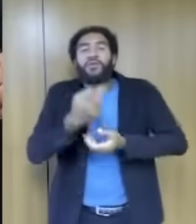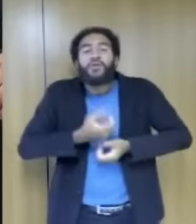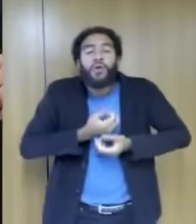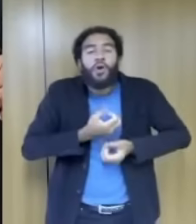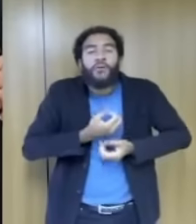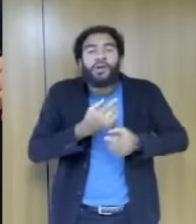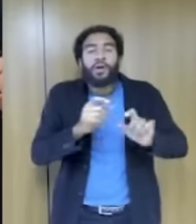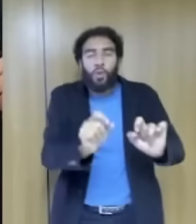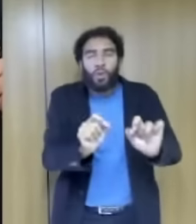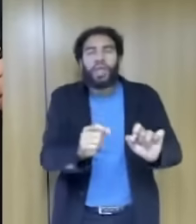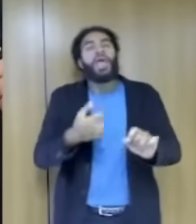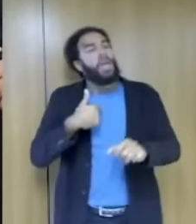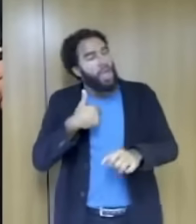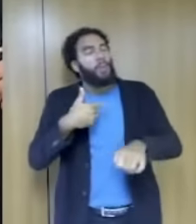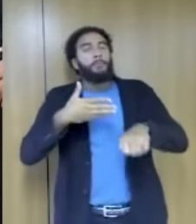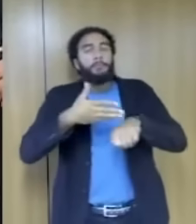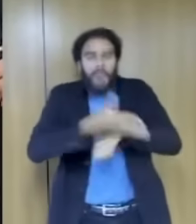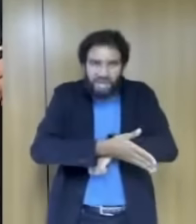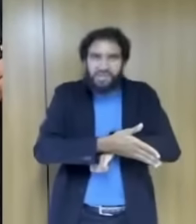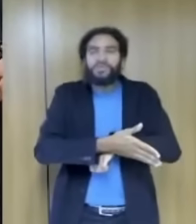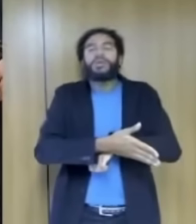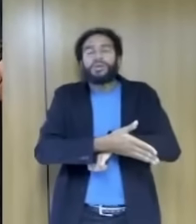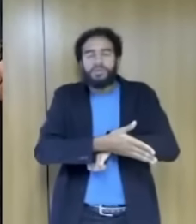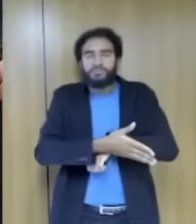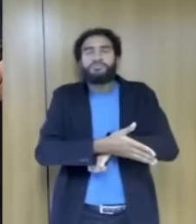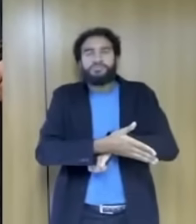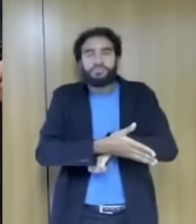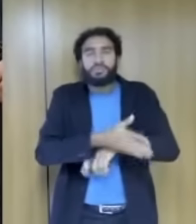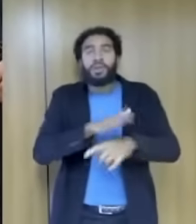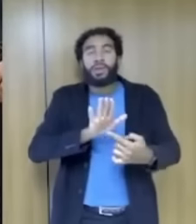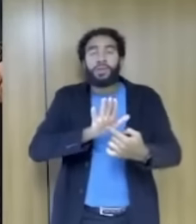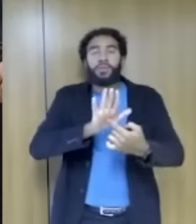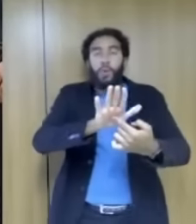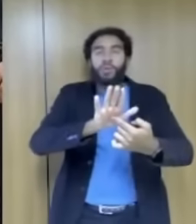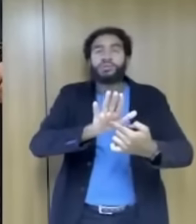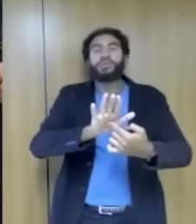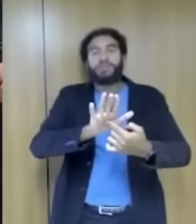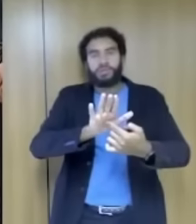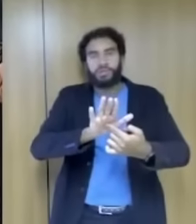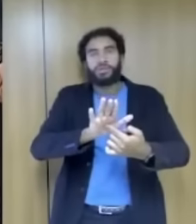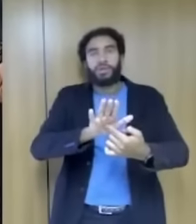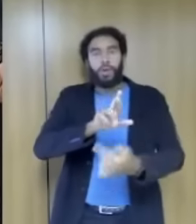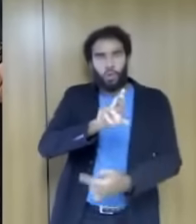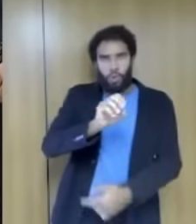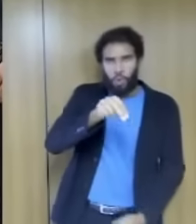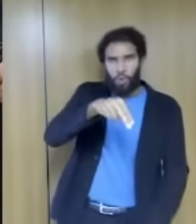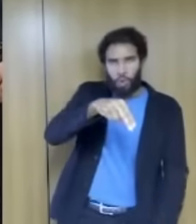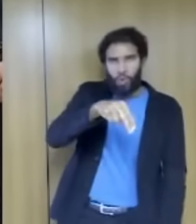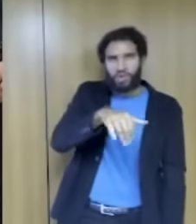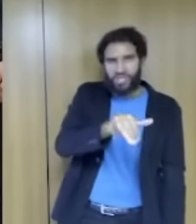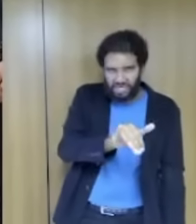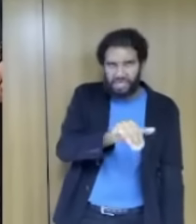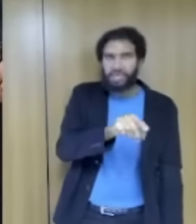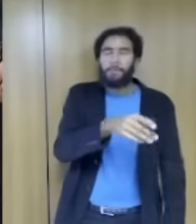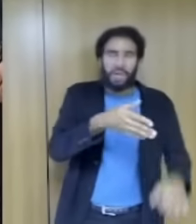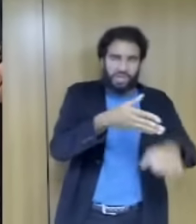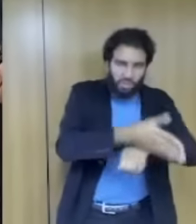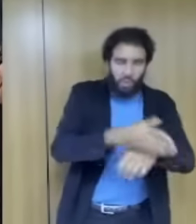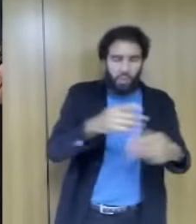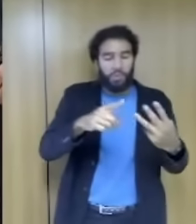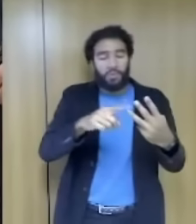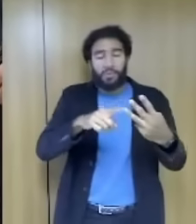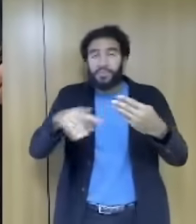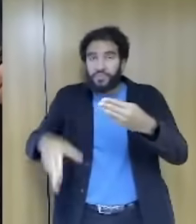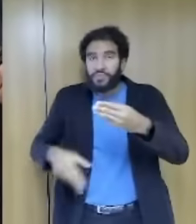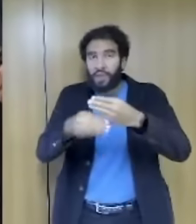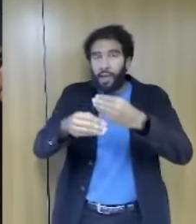própria participação, confessa ou aponta a participação do Rony e acrescenta a participação